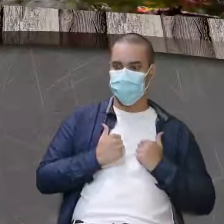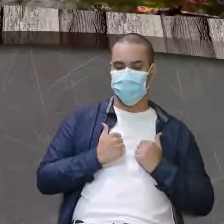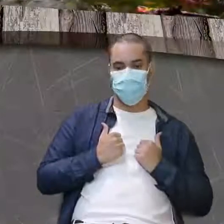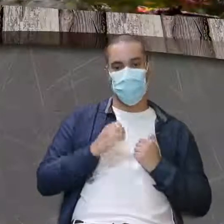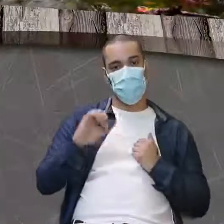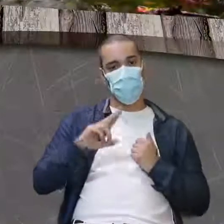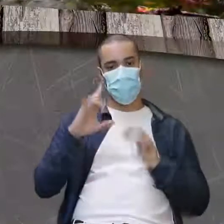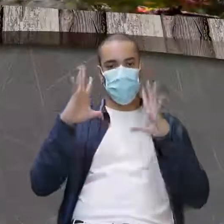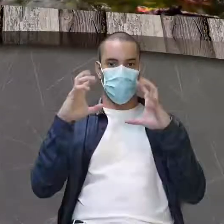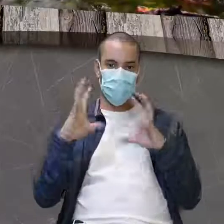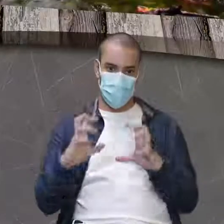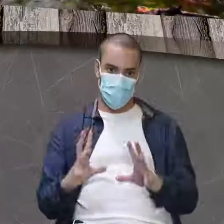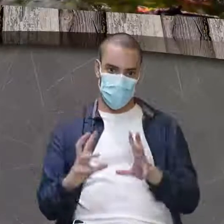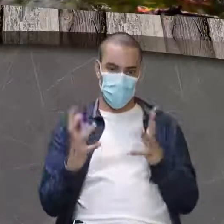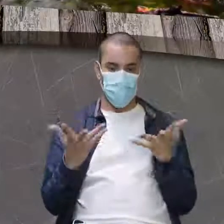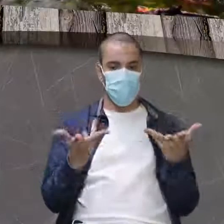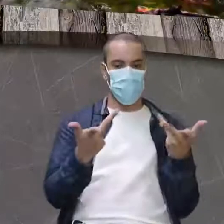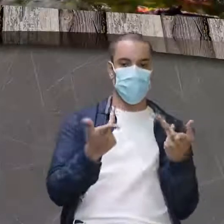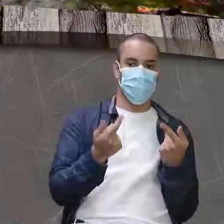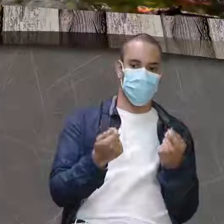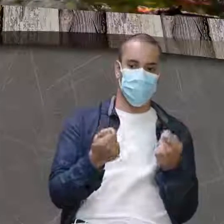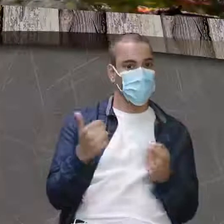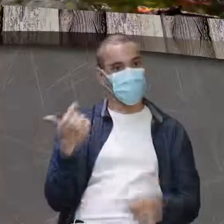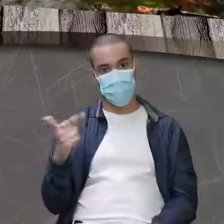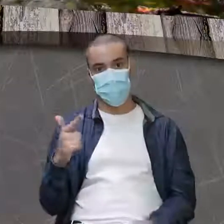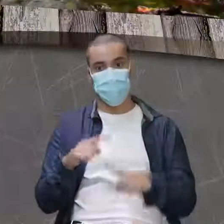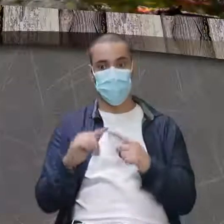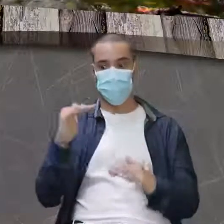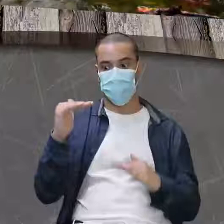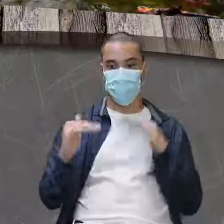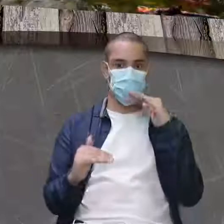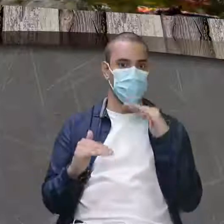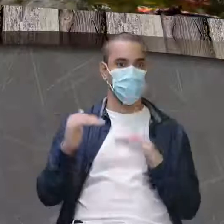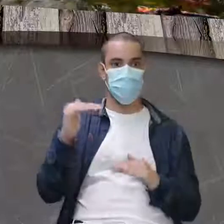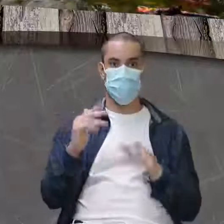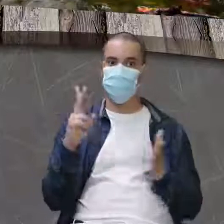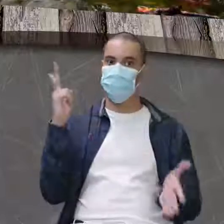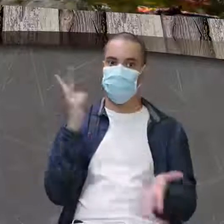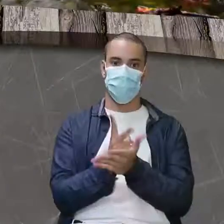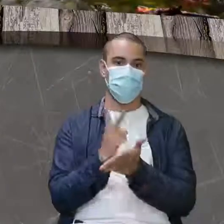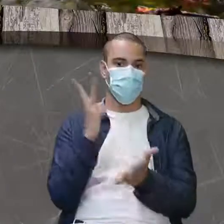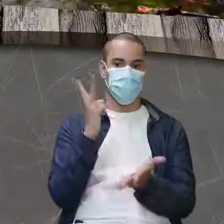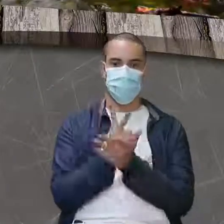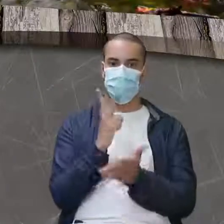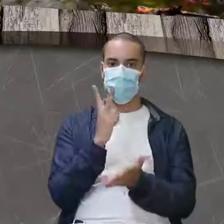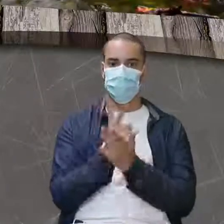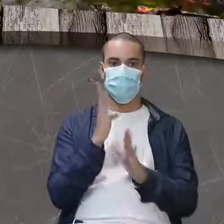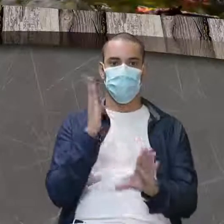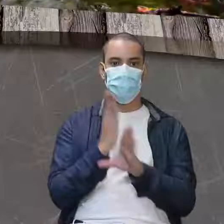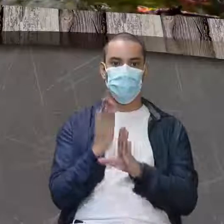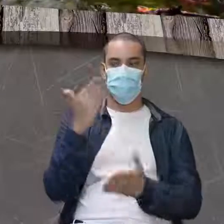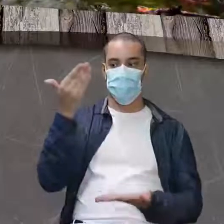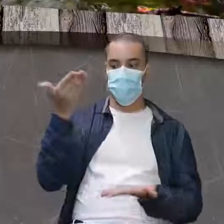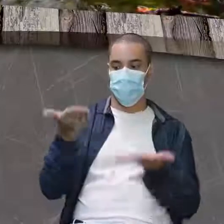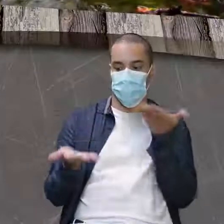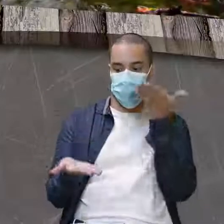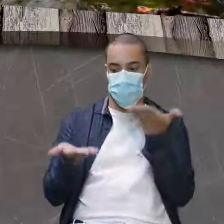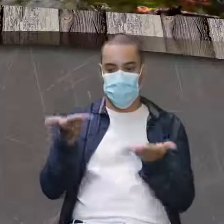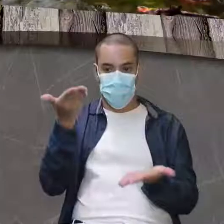desarmônica, para que haja a manutenção do equilíbrio, sempre em prol do equilíbrio